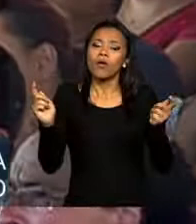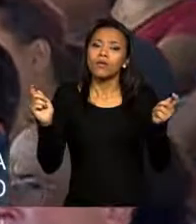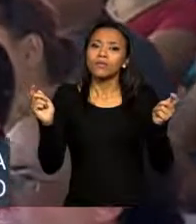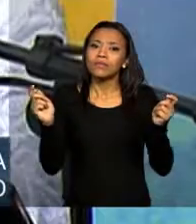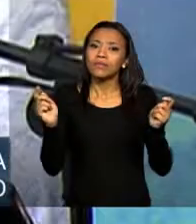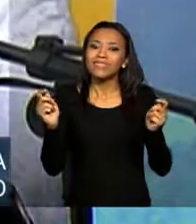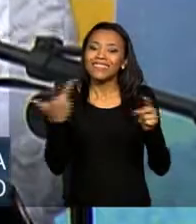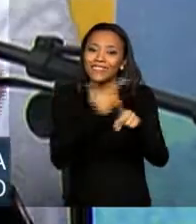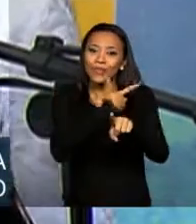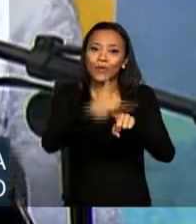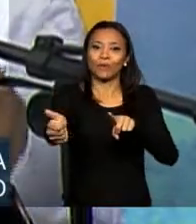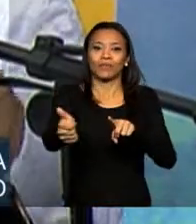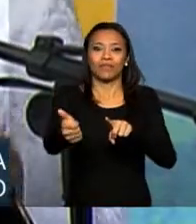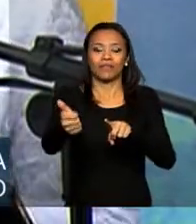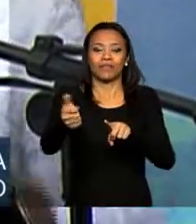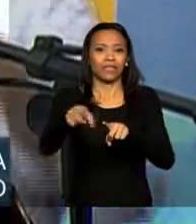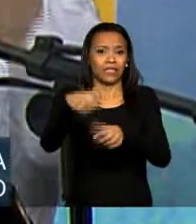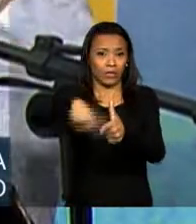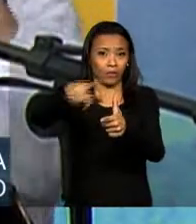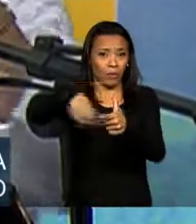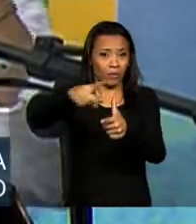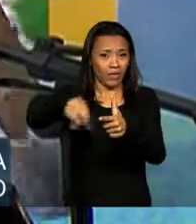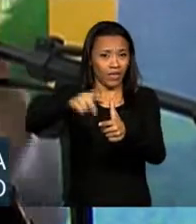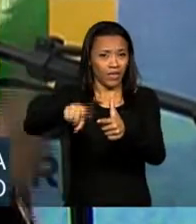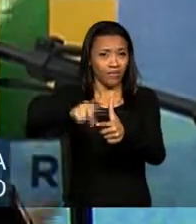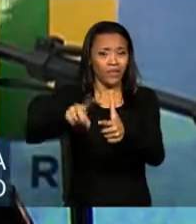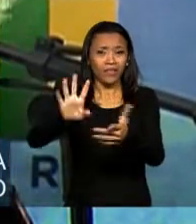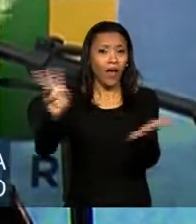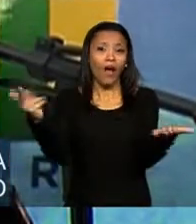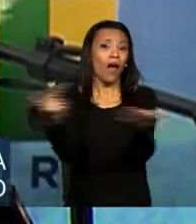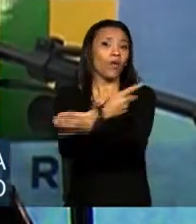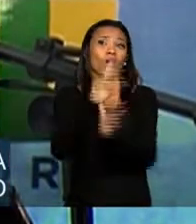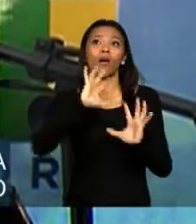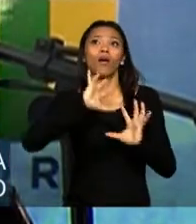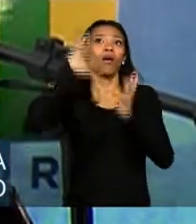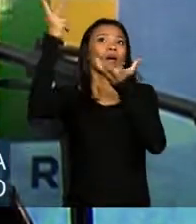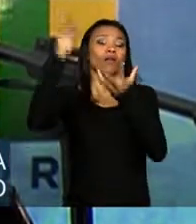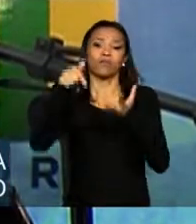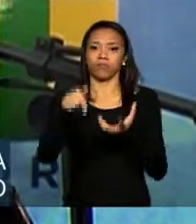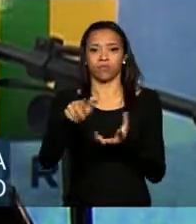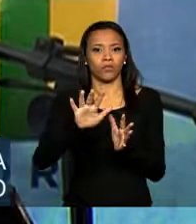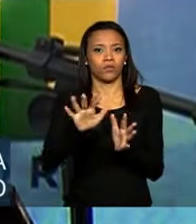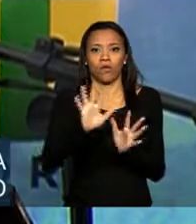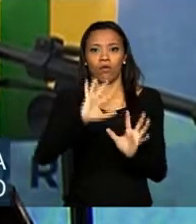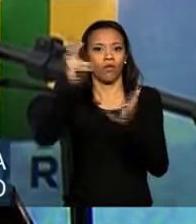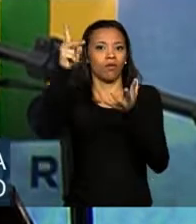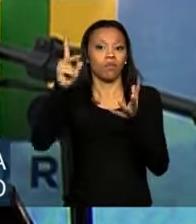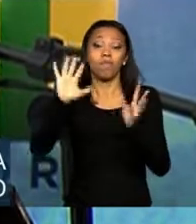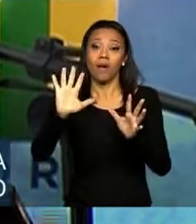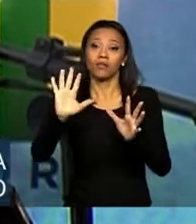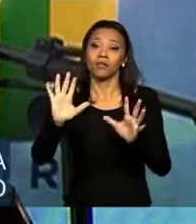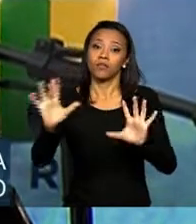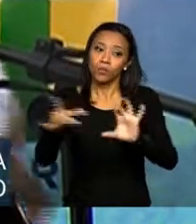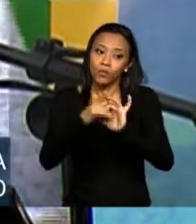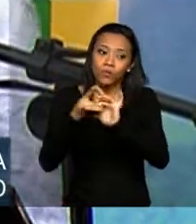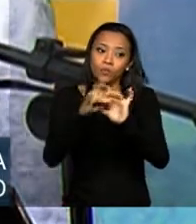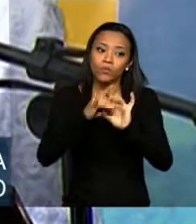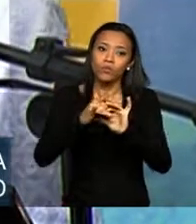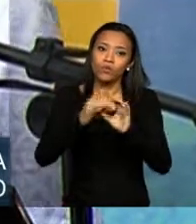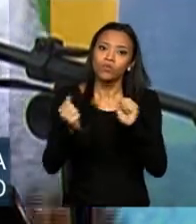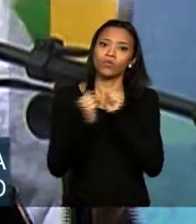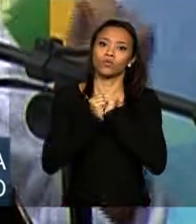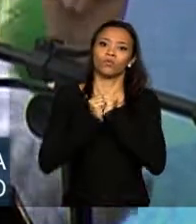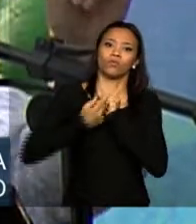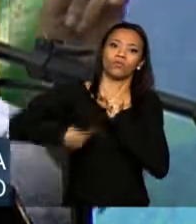podemos superar essa situação momentânea de dificuldades juntos no